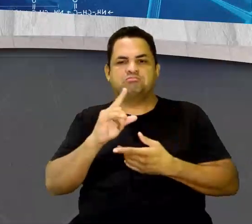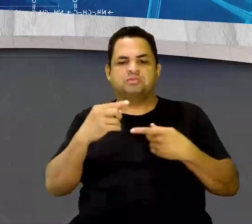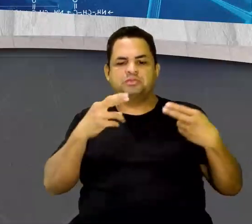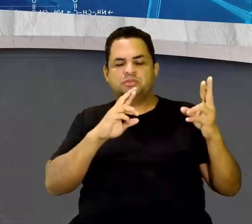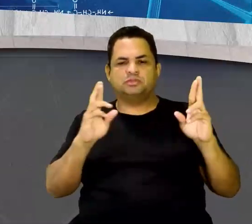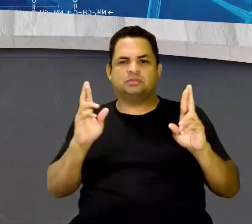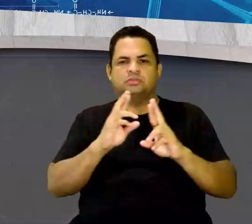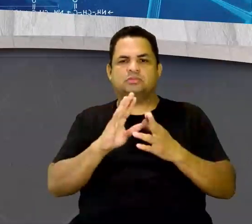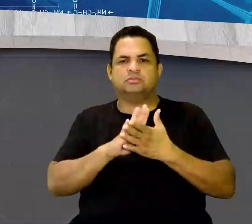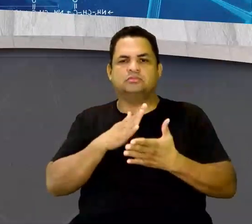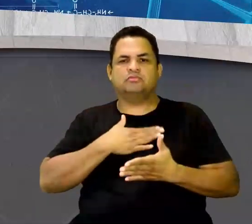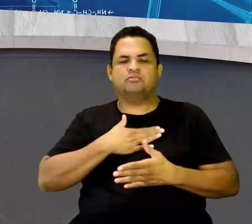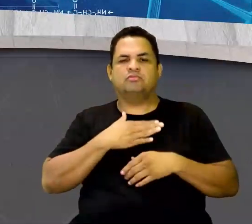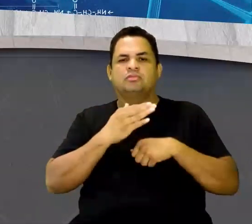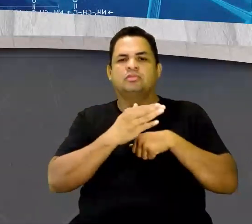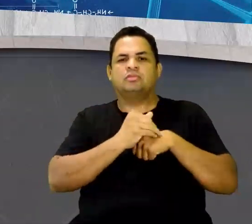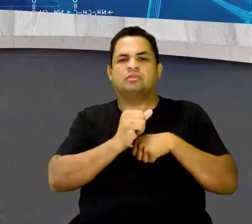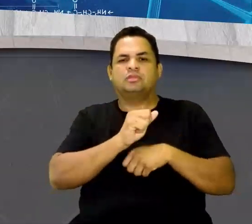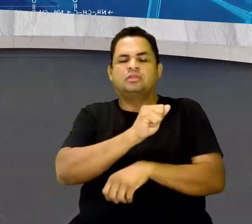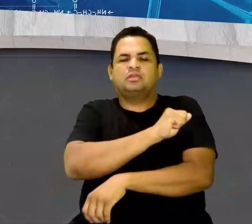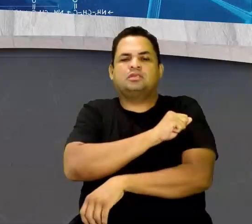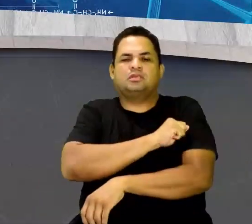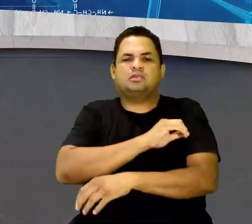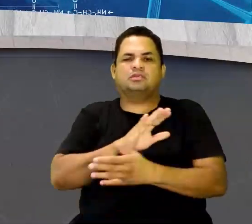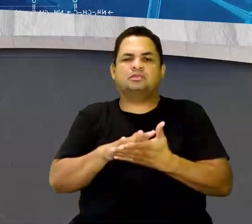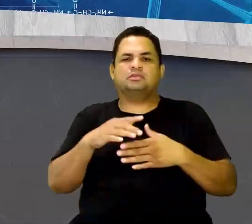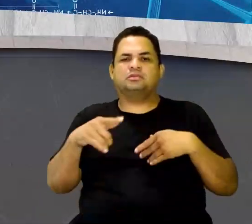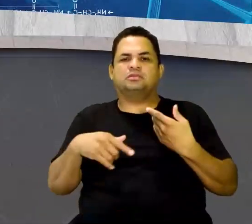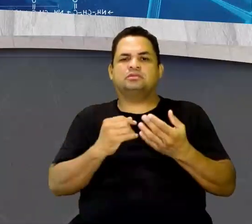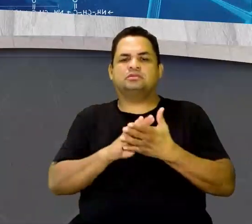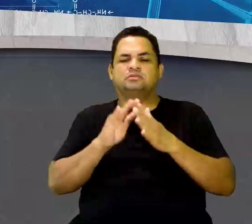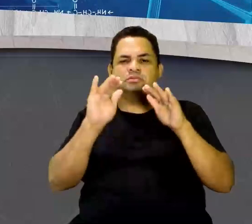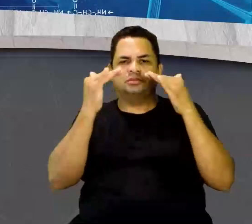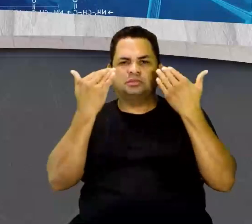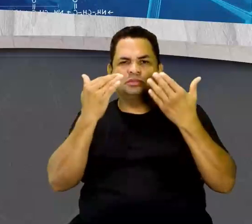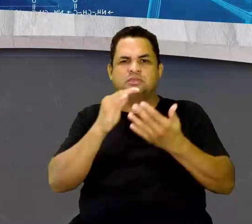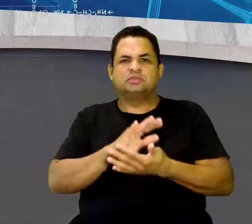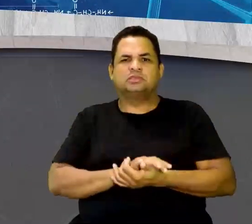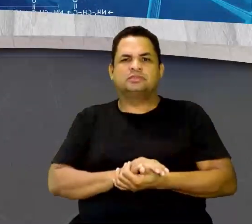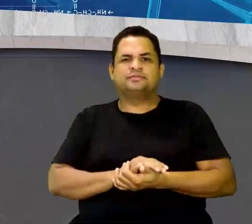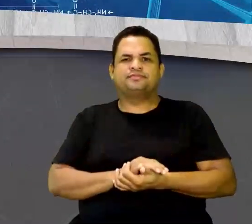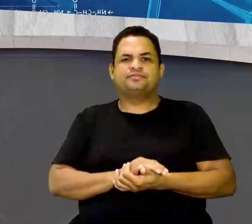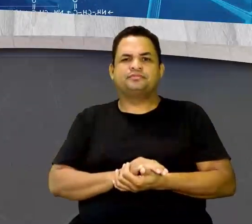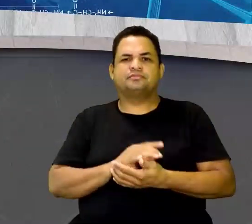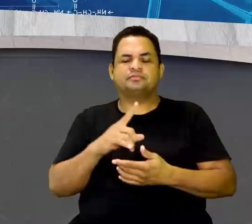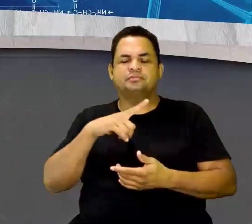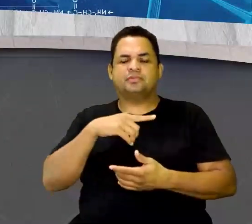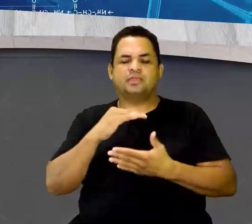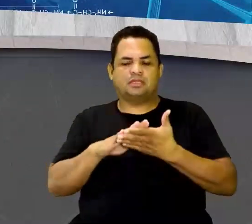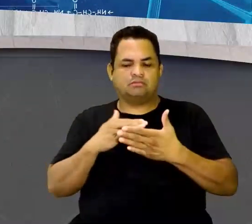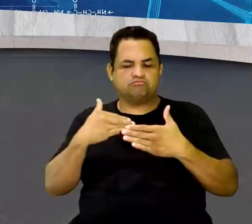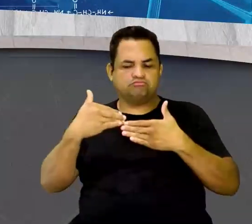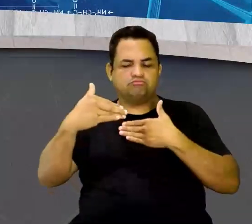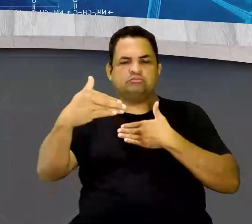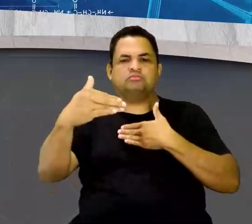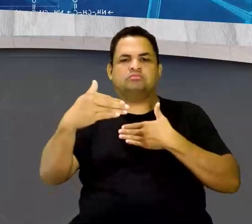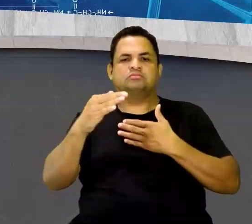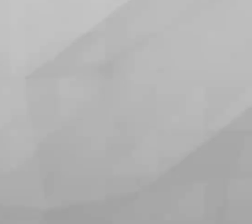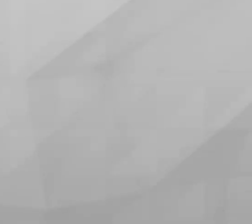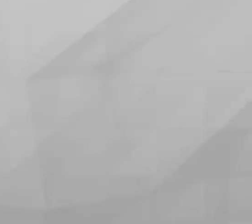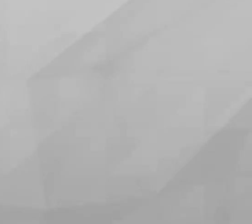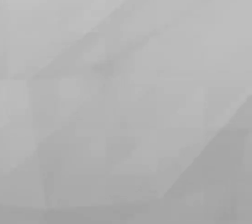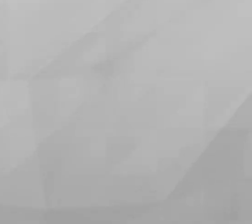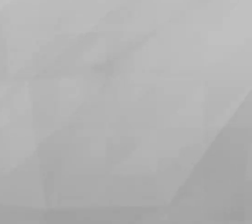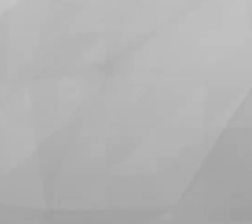caro aluno, muito bom tê-lo nessa aula, mas fique ligado, porque teremos mais aula pela frente. Valeu?